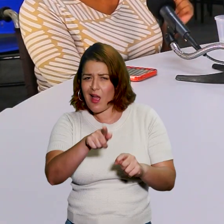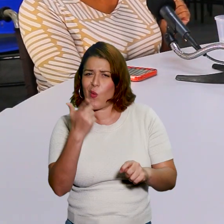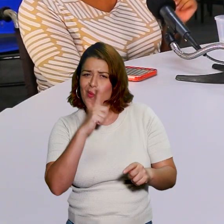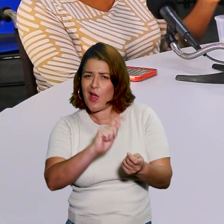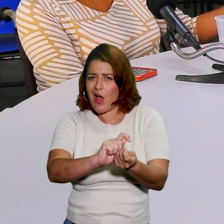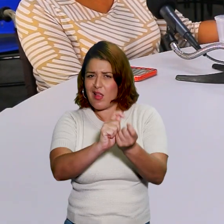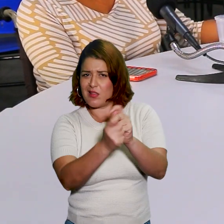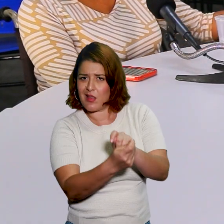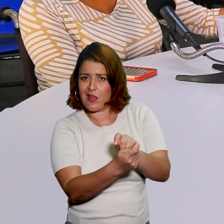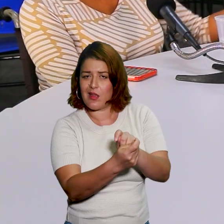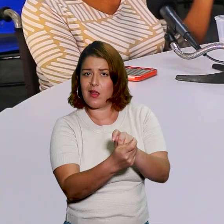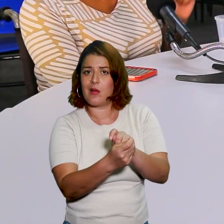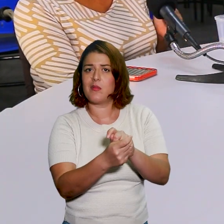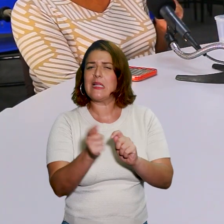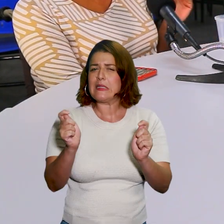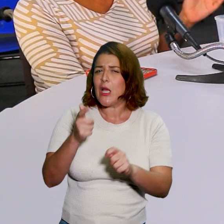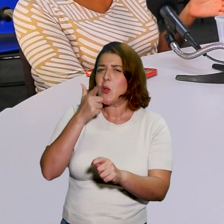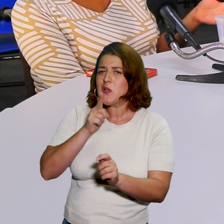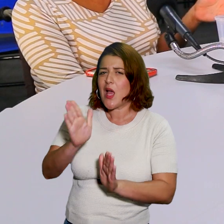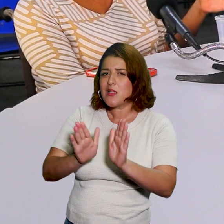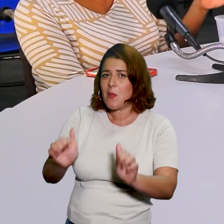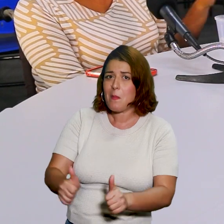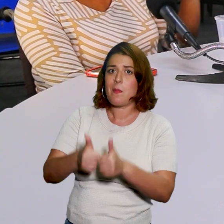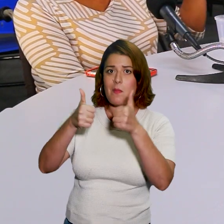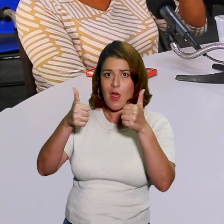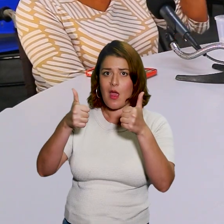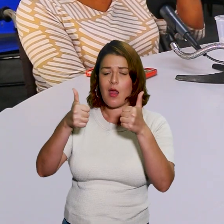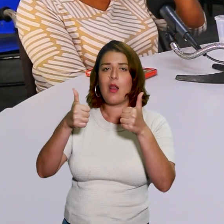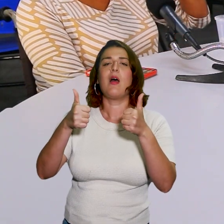mudar isso aqui? Como a gente tornar isso um pouco mais acessível? A gente conseguir